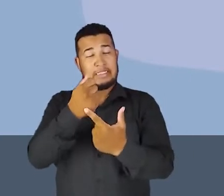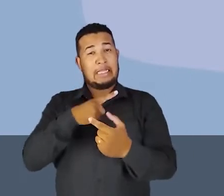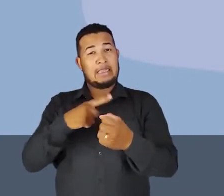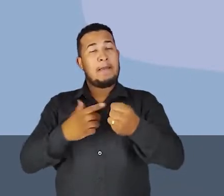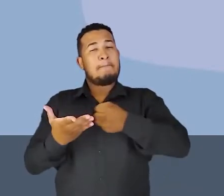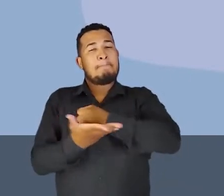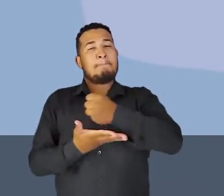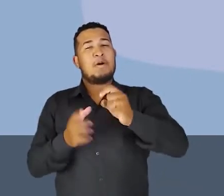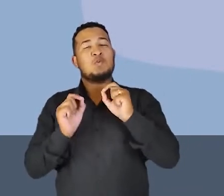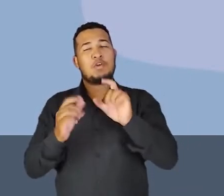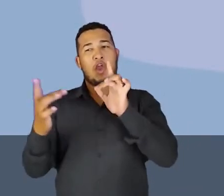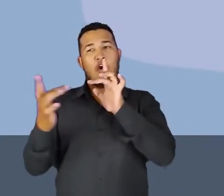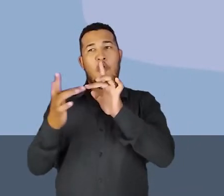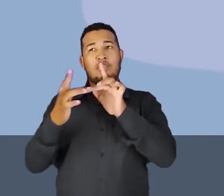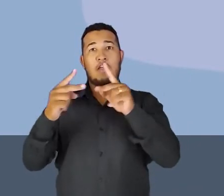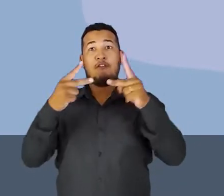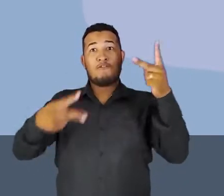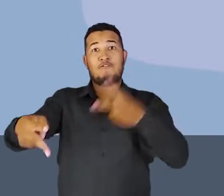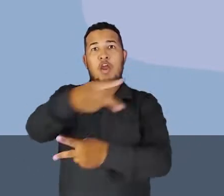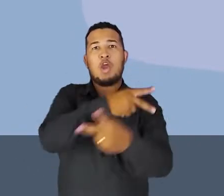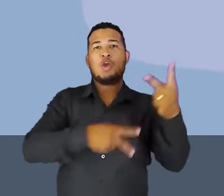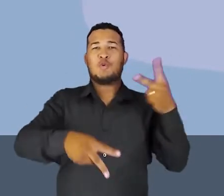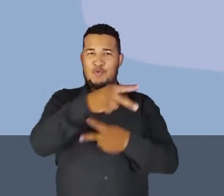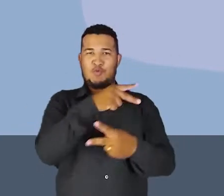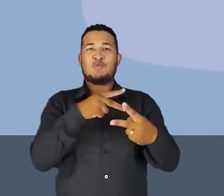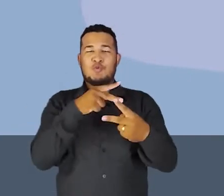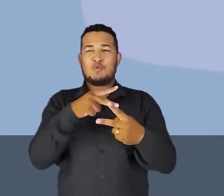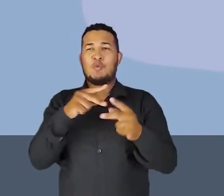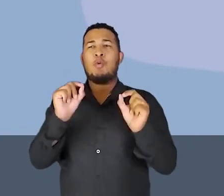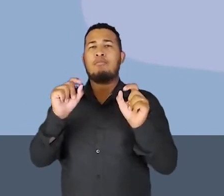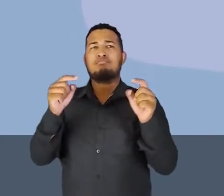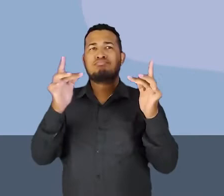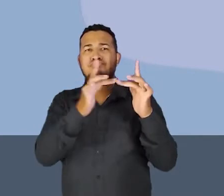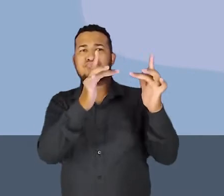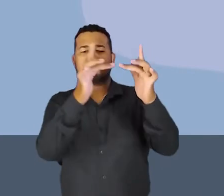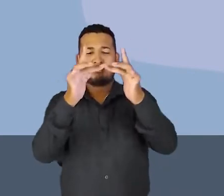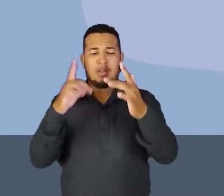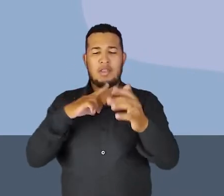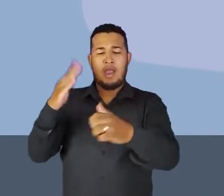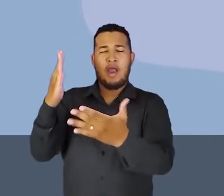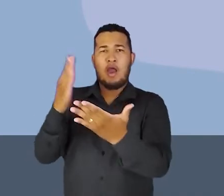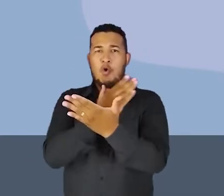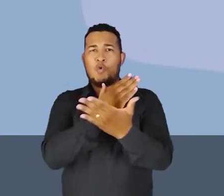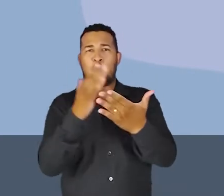do contato com o vento, né, dos elementos, eles articulam alguns elementos